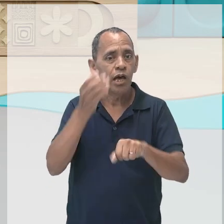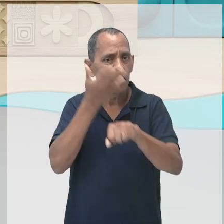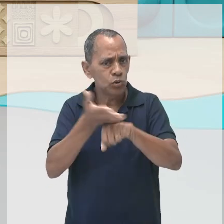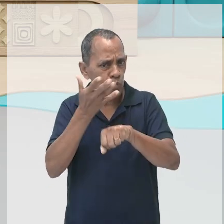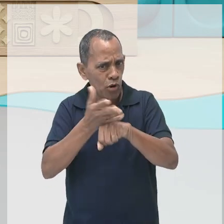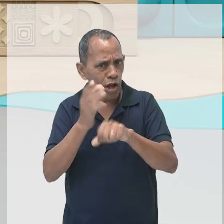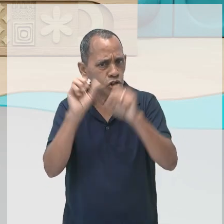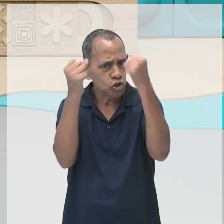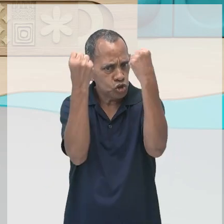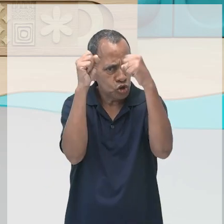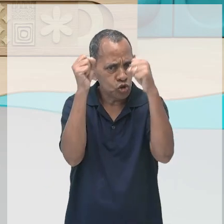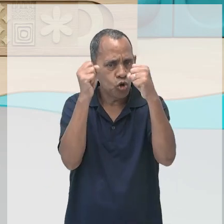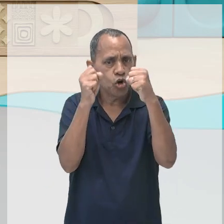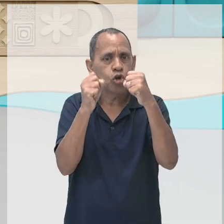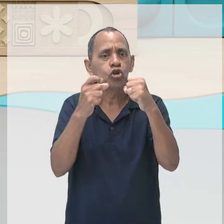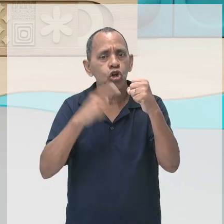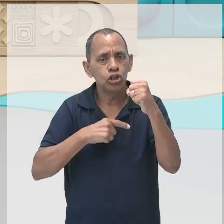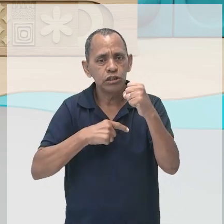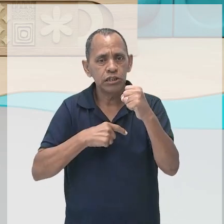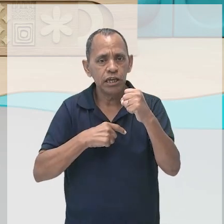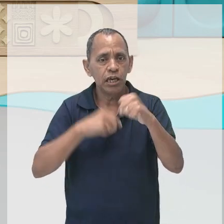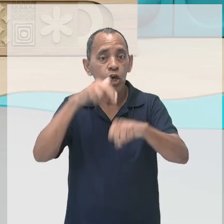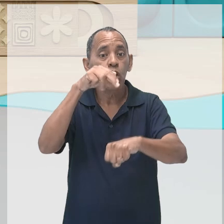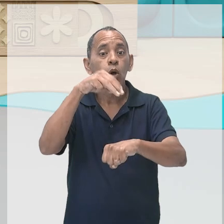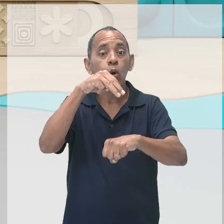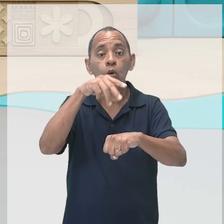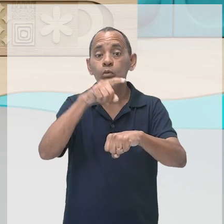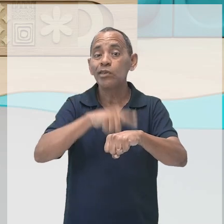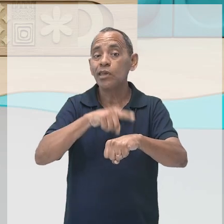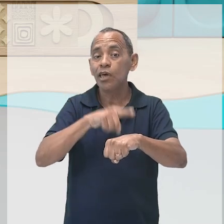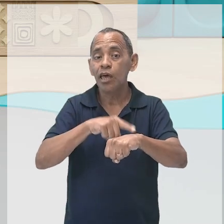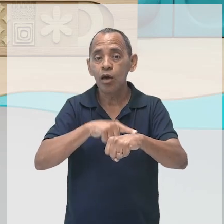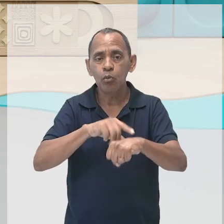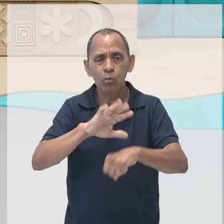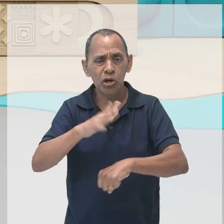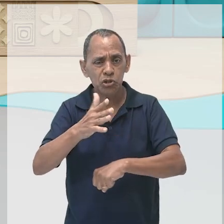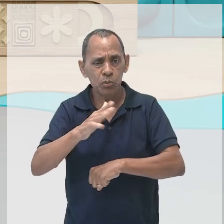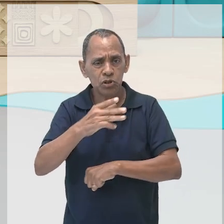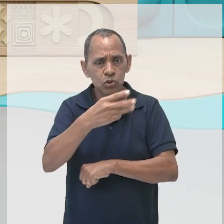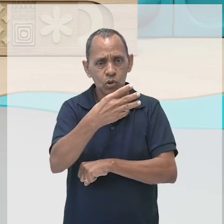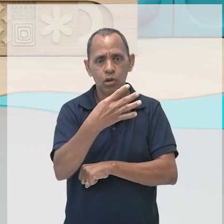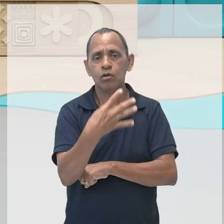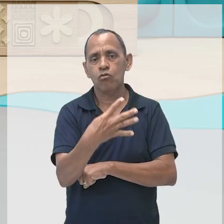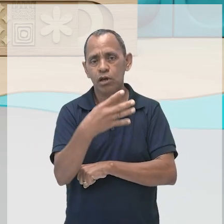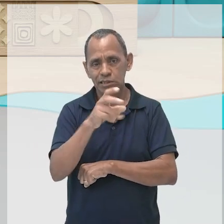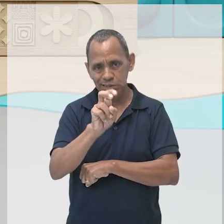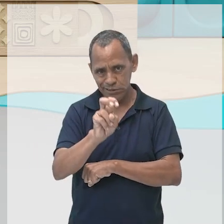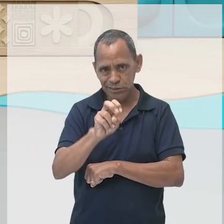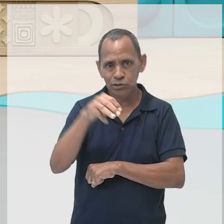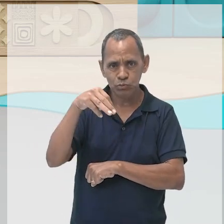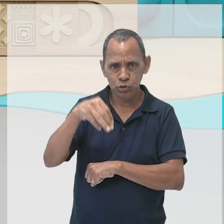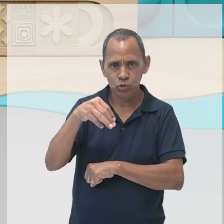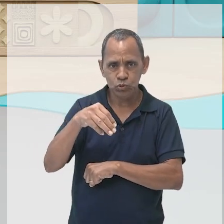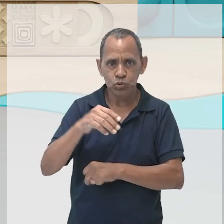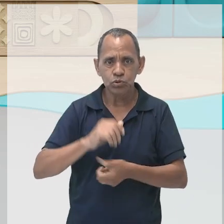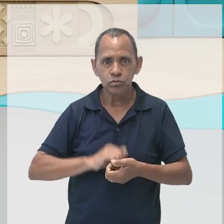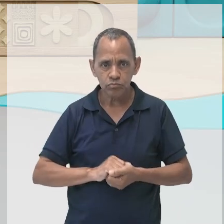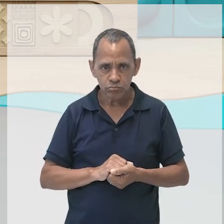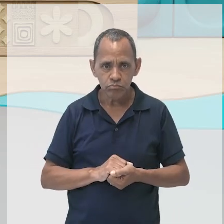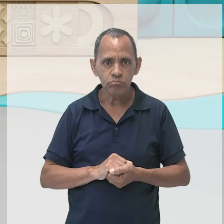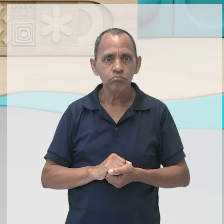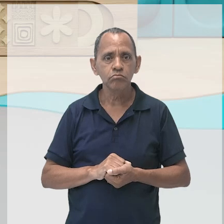de 45 minutos a 1 hora, com gasto aproximado de 500 calorias por aula. Então, é uma atividade aí